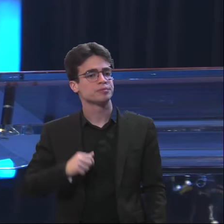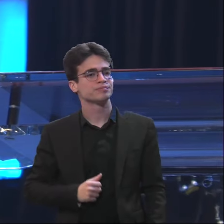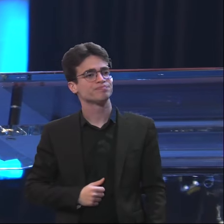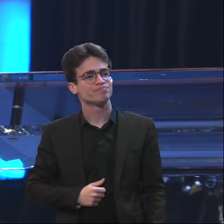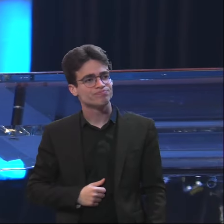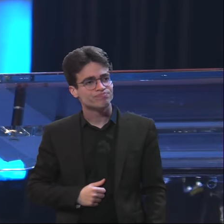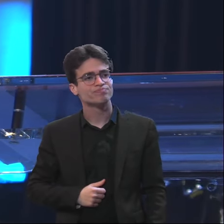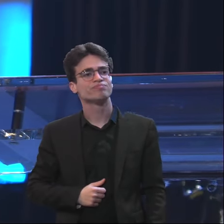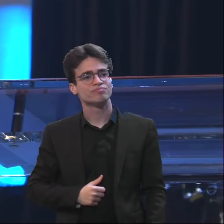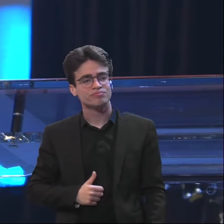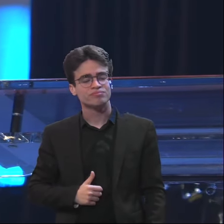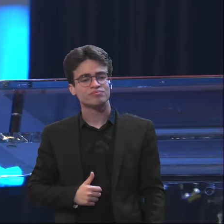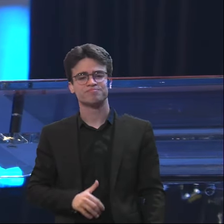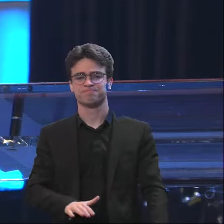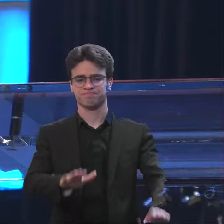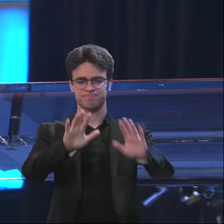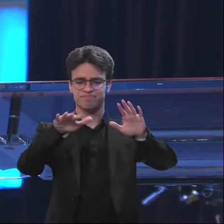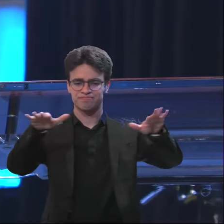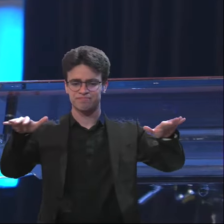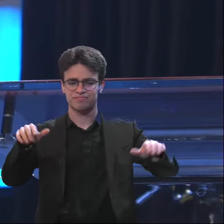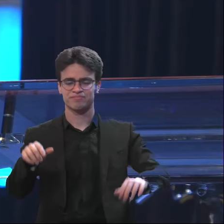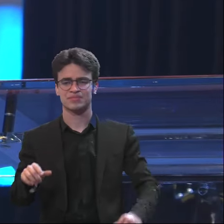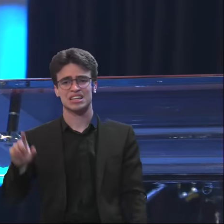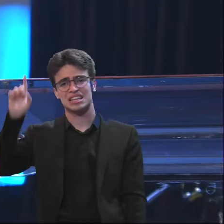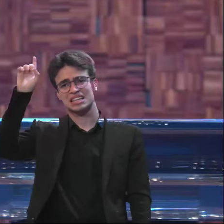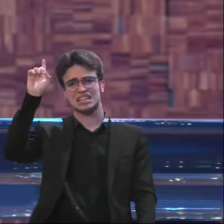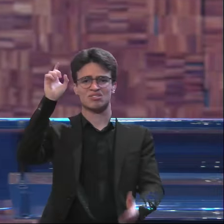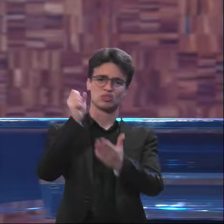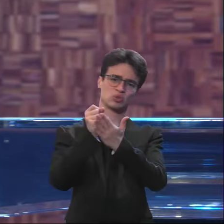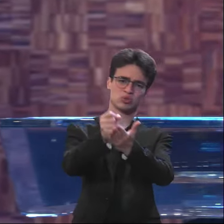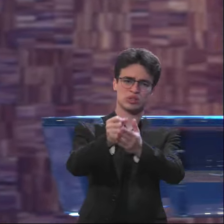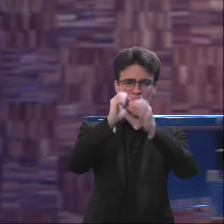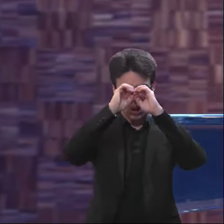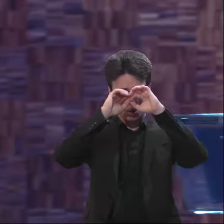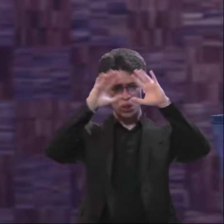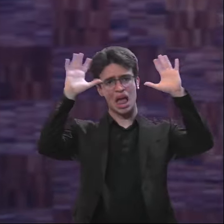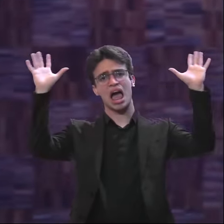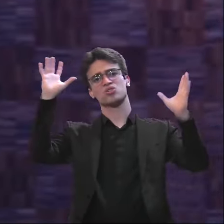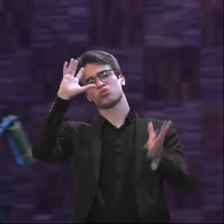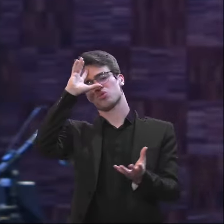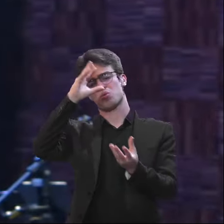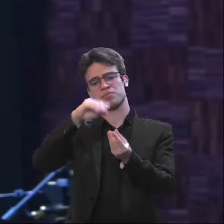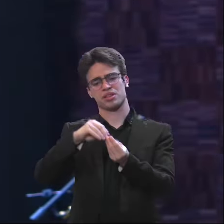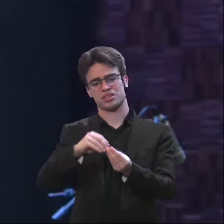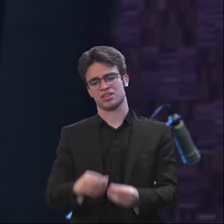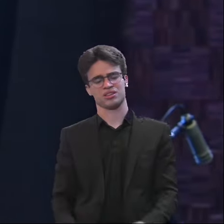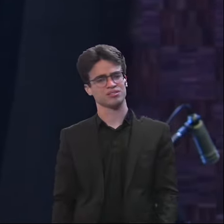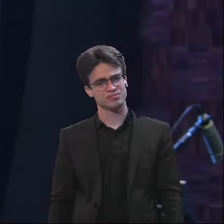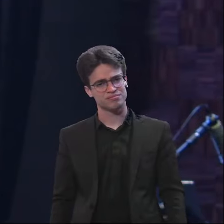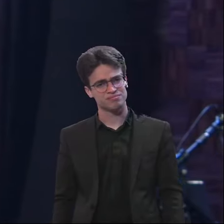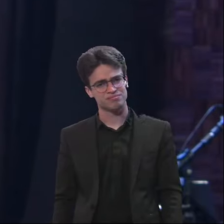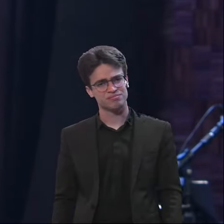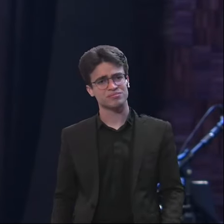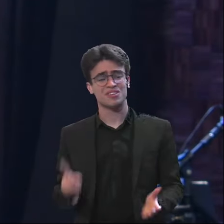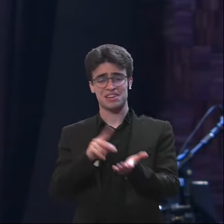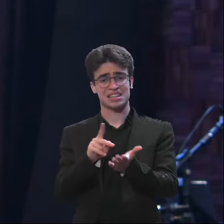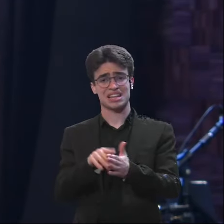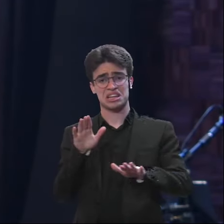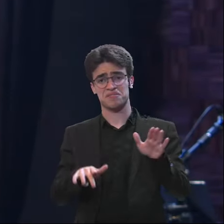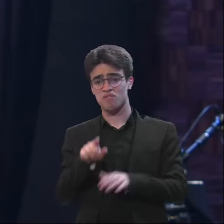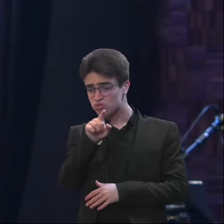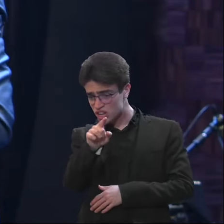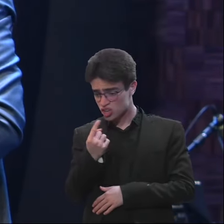seu entendimento. Você vai compreender coisas que você não é capaz de perceber